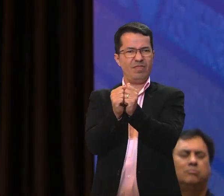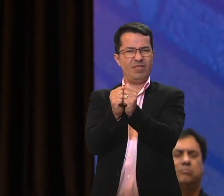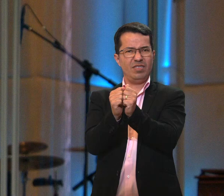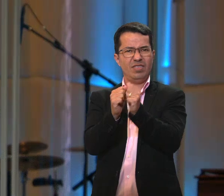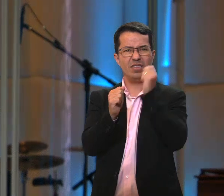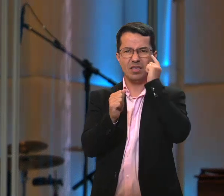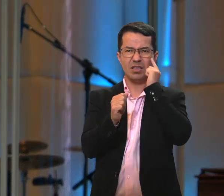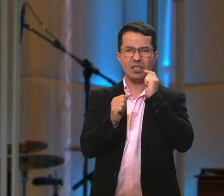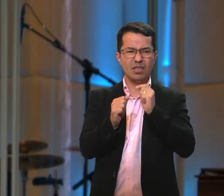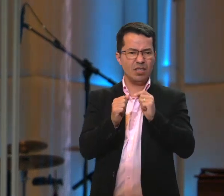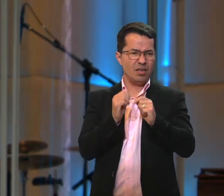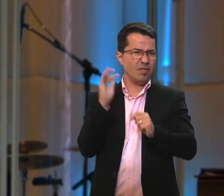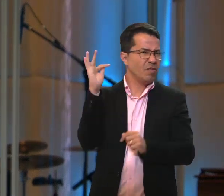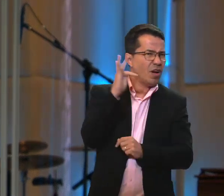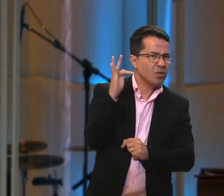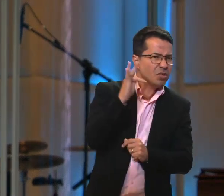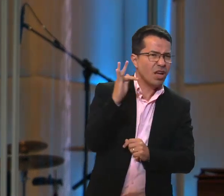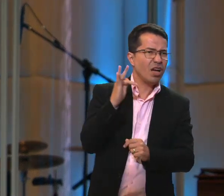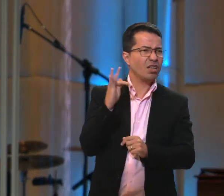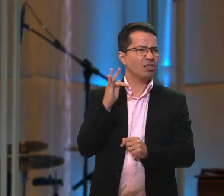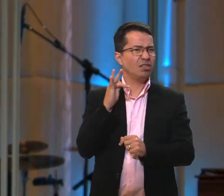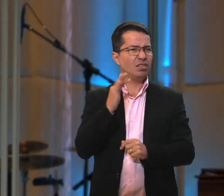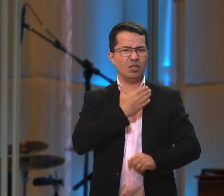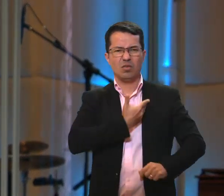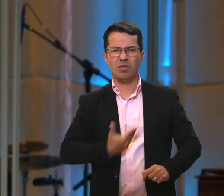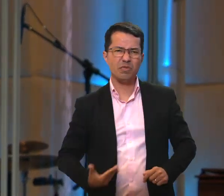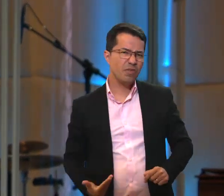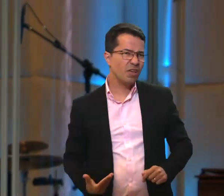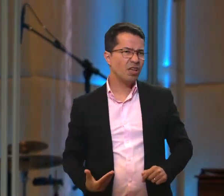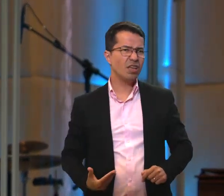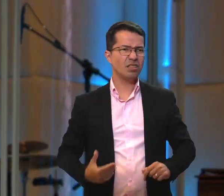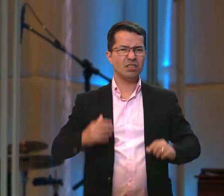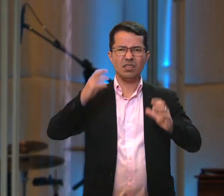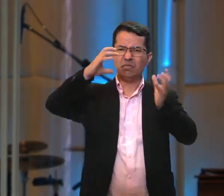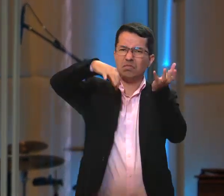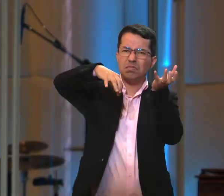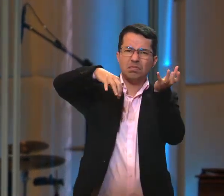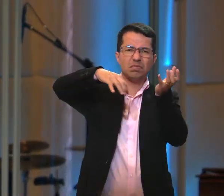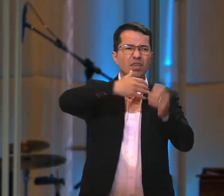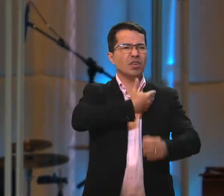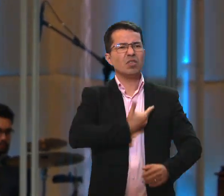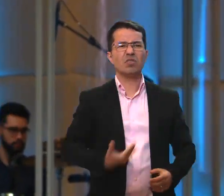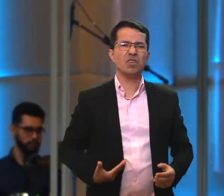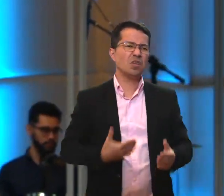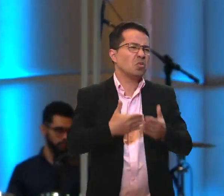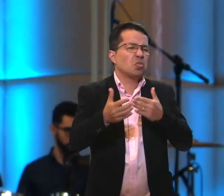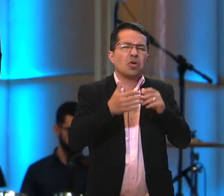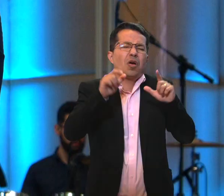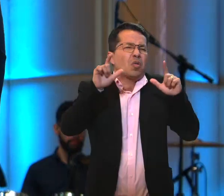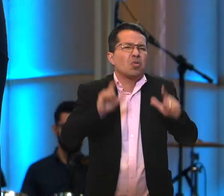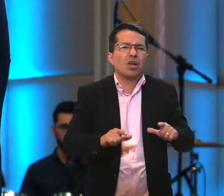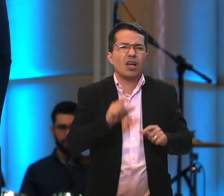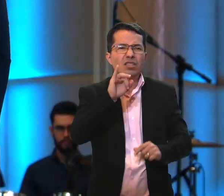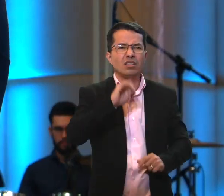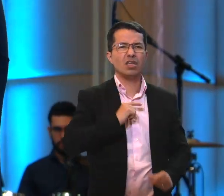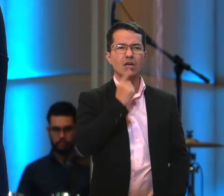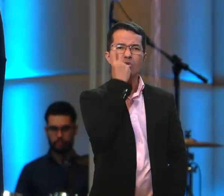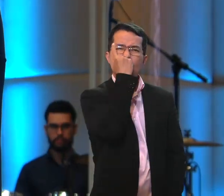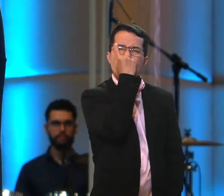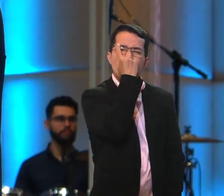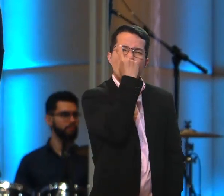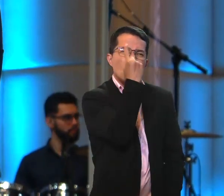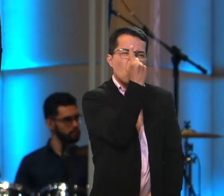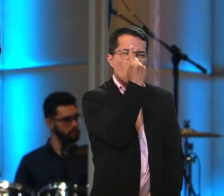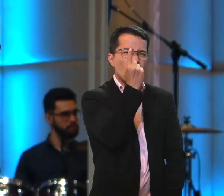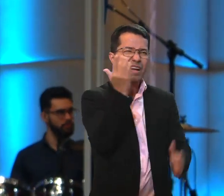nas faculdades, nas assembleias, nos palácios de governo, aonde tiver um crente,